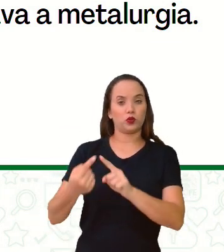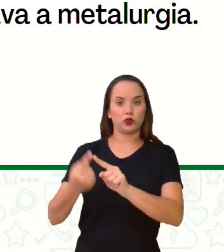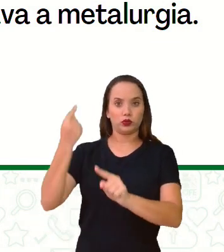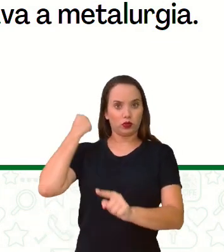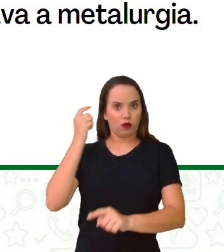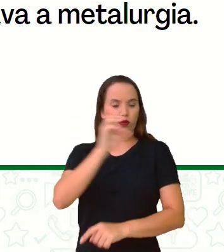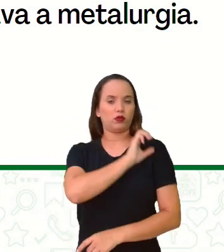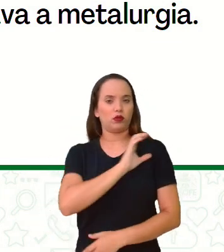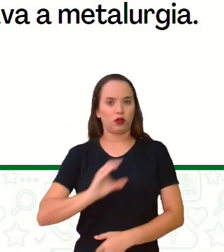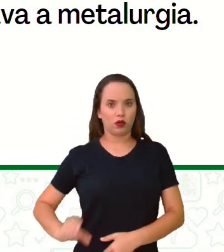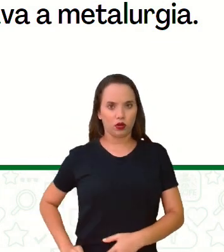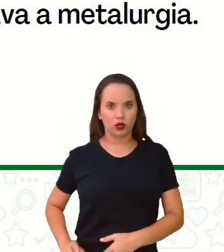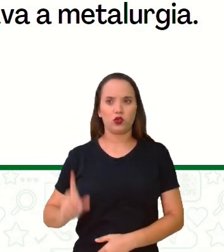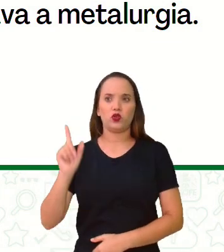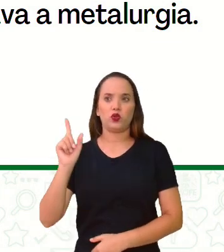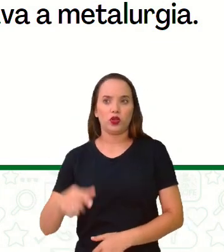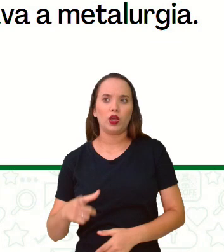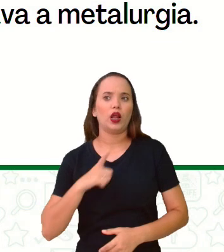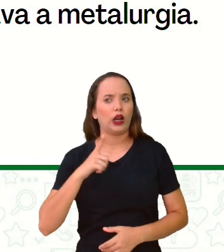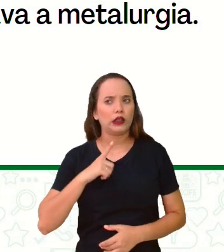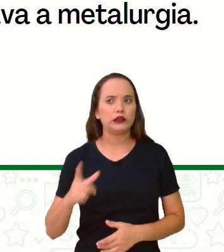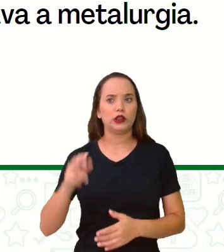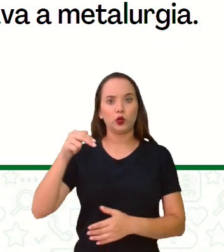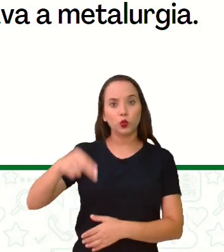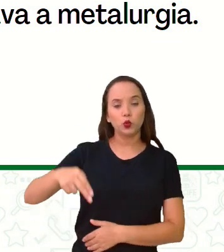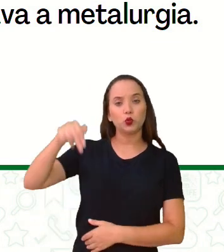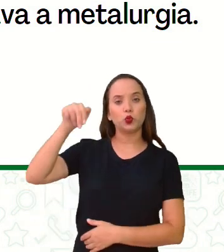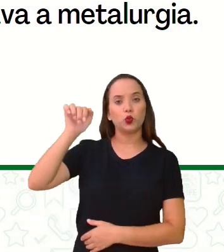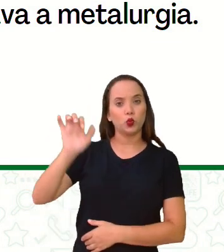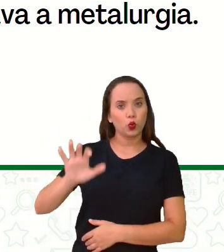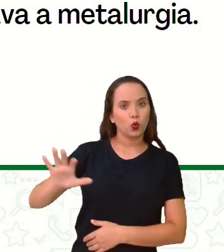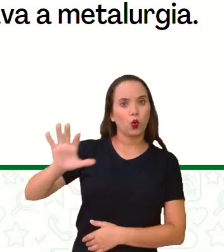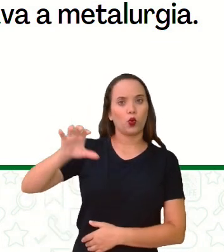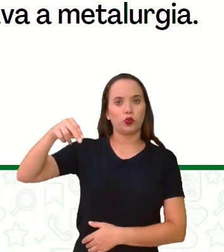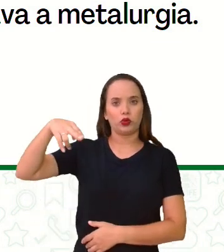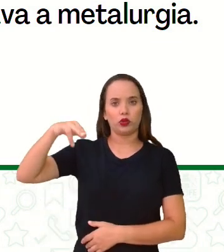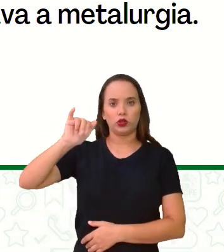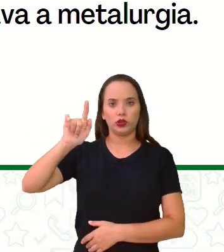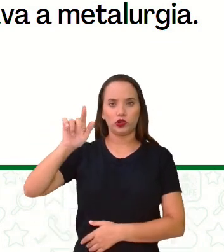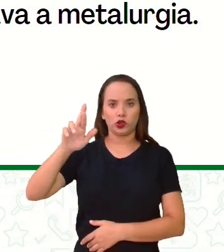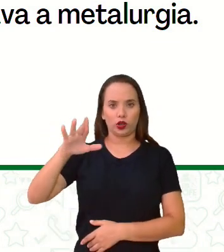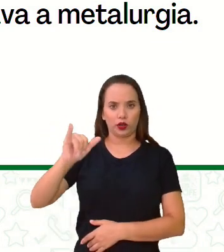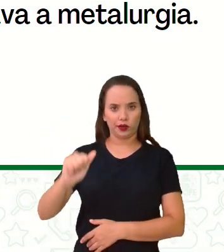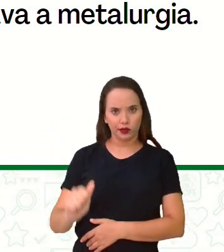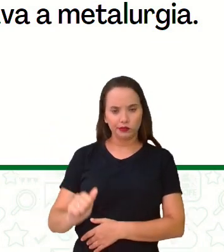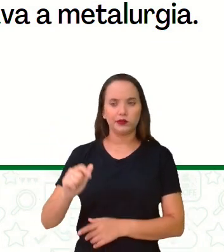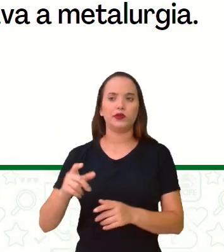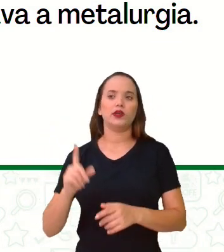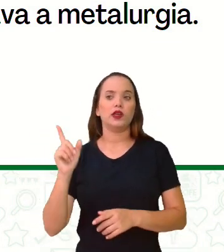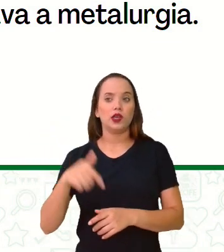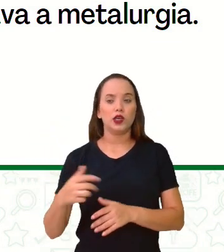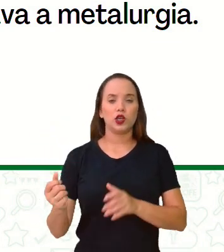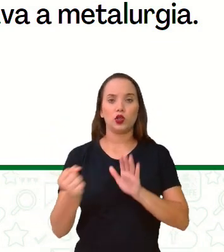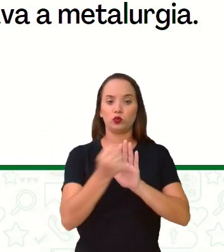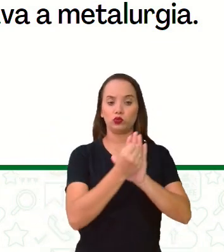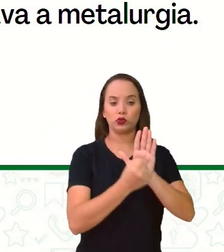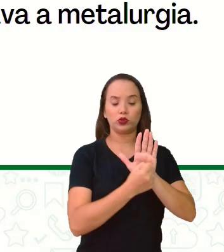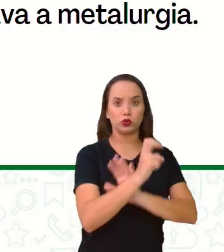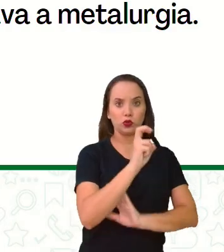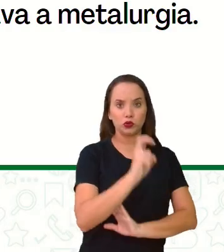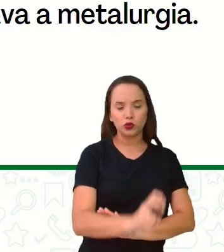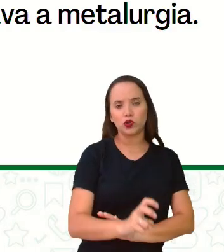no norte da Nigéria, que no século V a.C. dominava